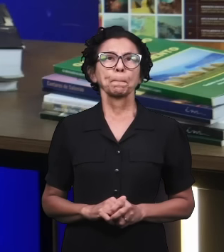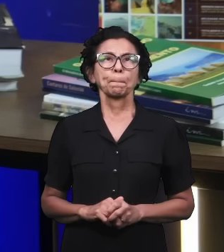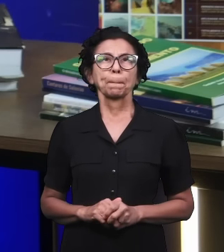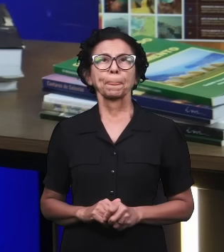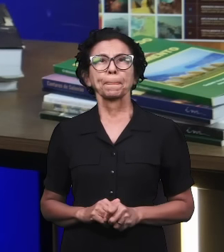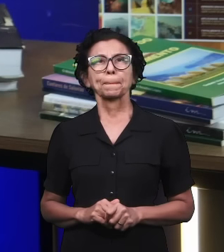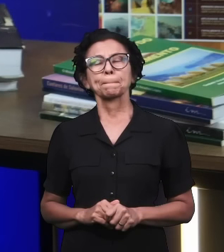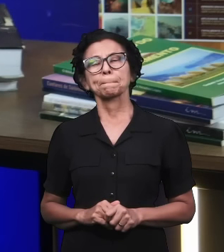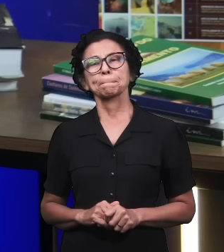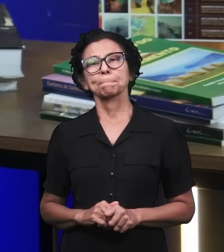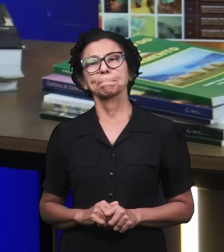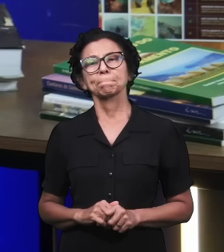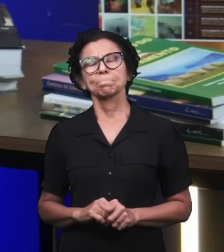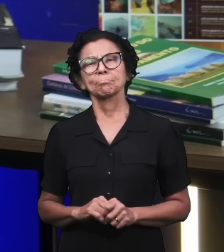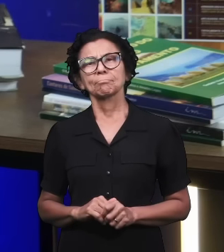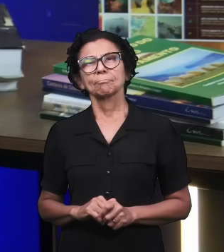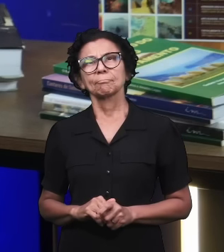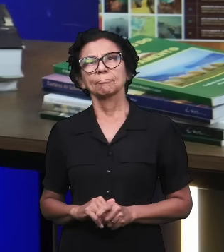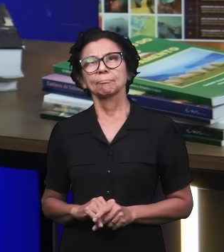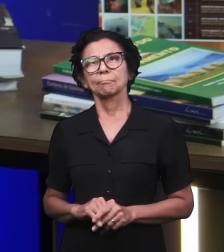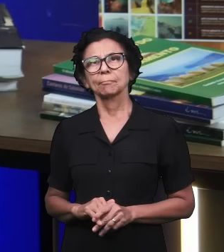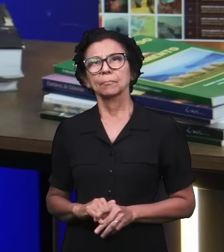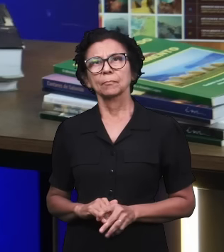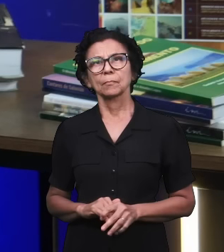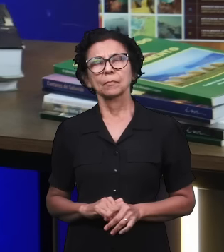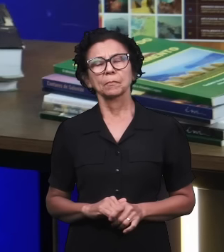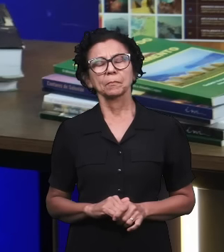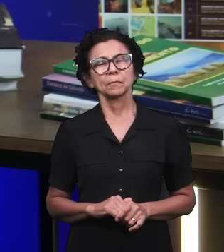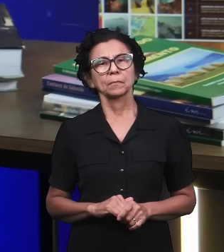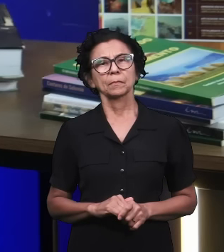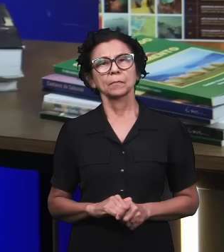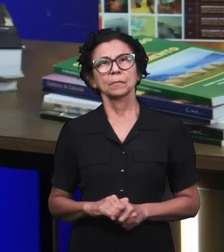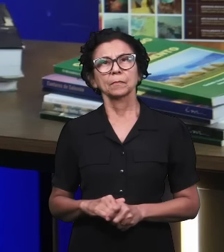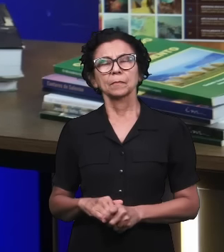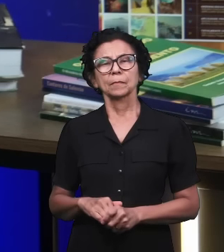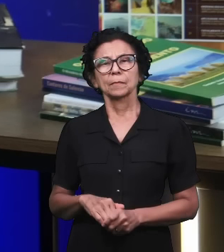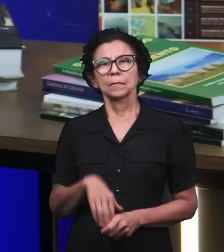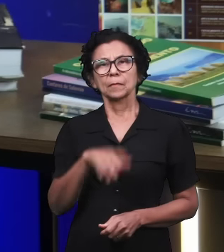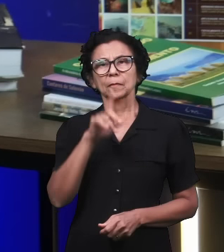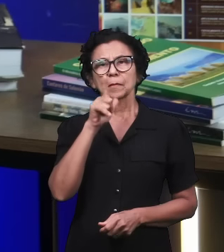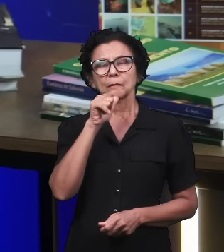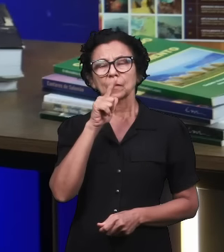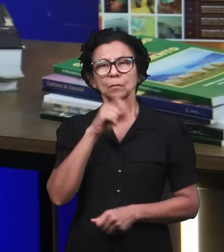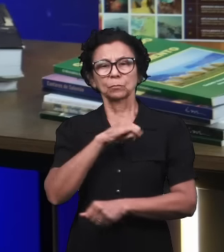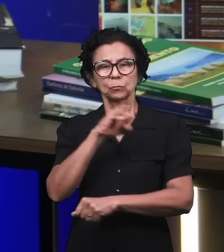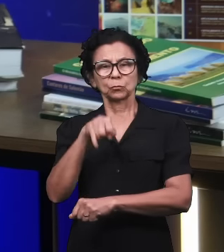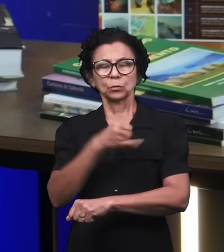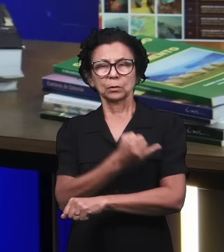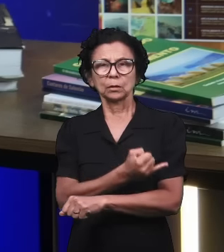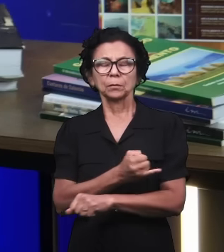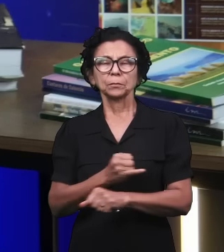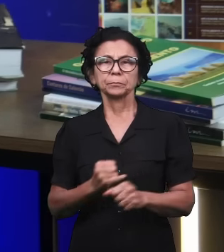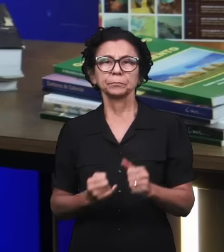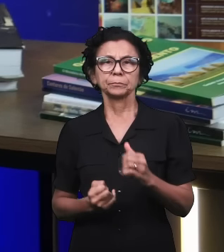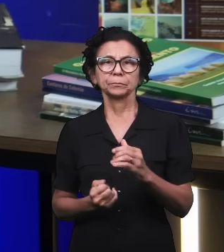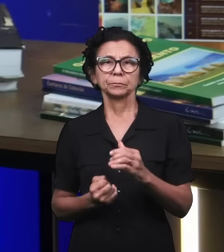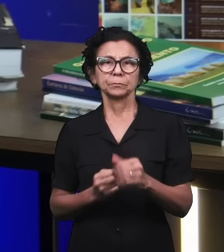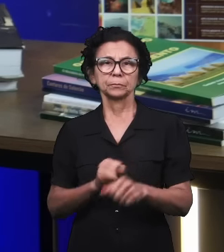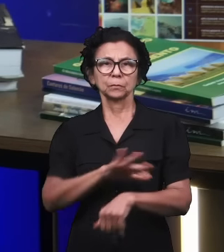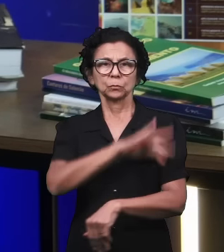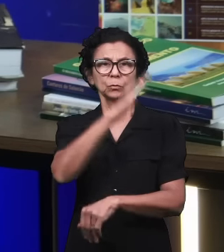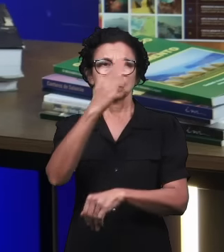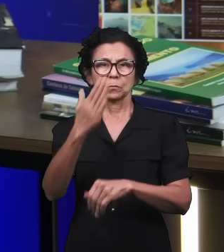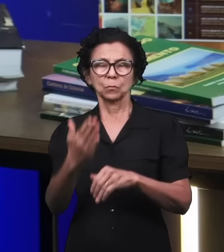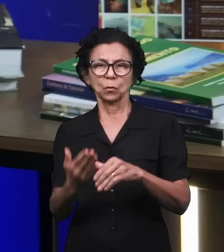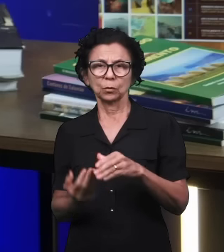o gelo que estava lá no alto dos montes. O Rio Jordão ele é formado, ele vem, e o Mar da Galileia ali era uma retenção